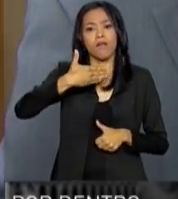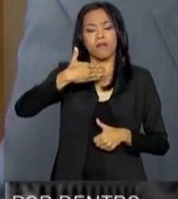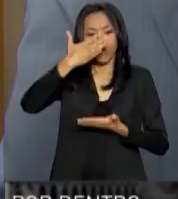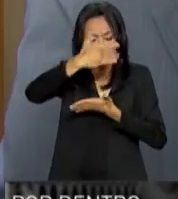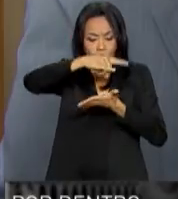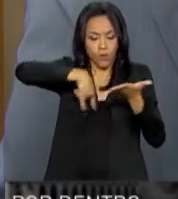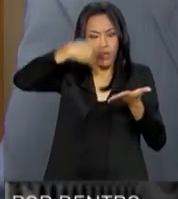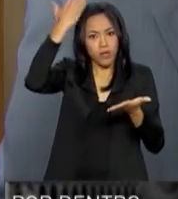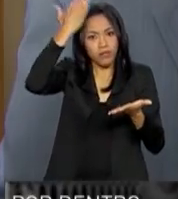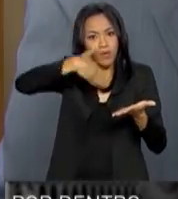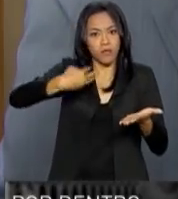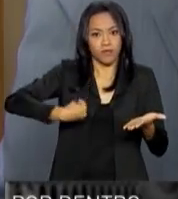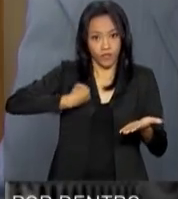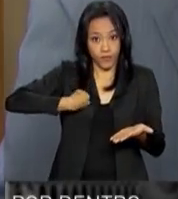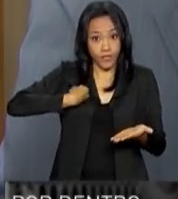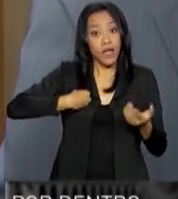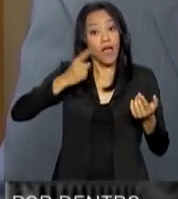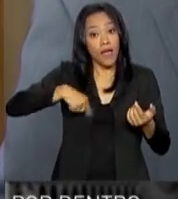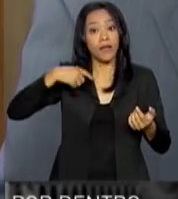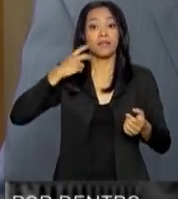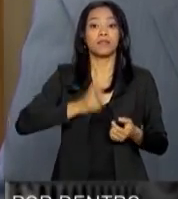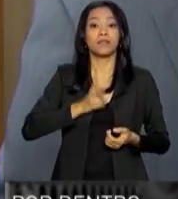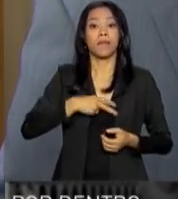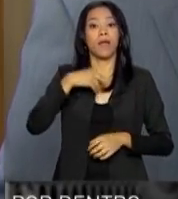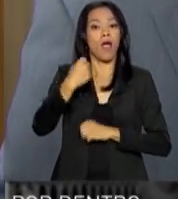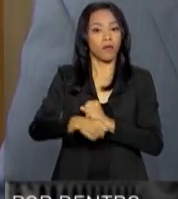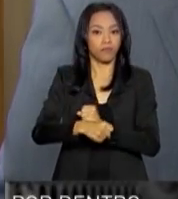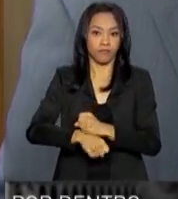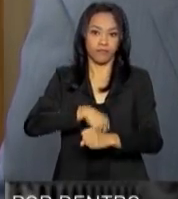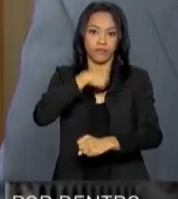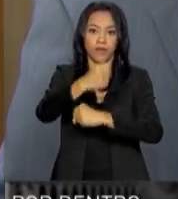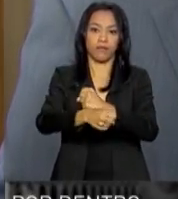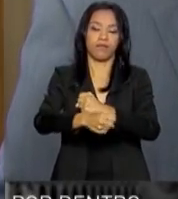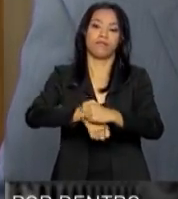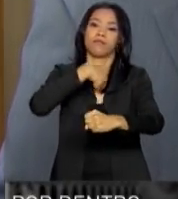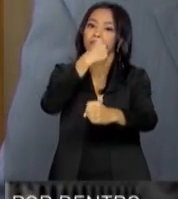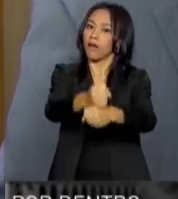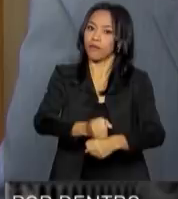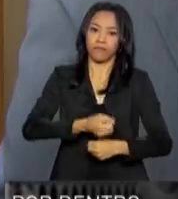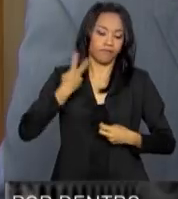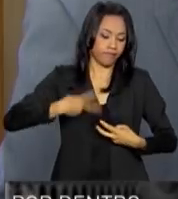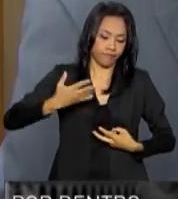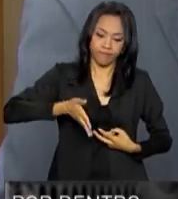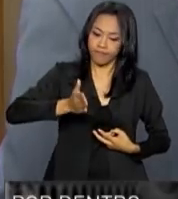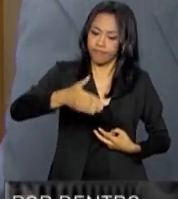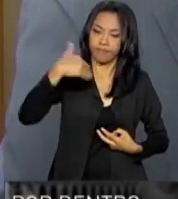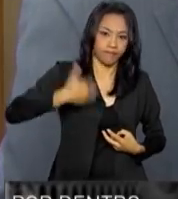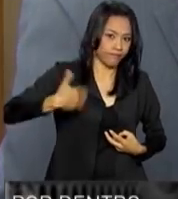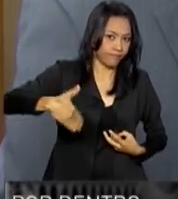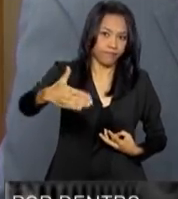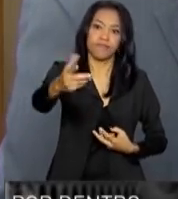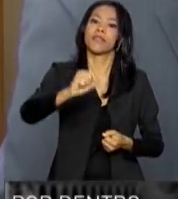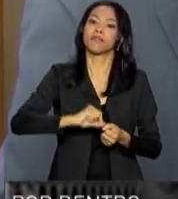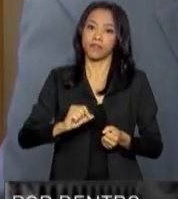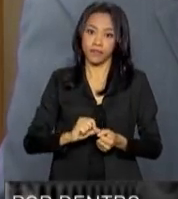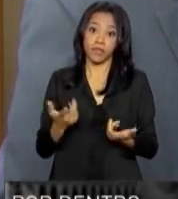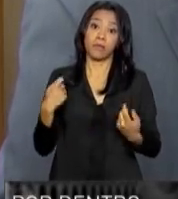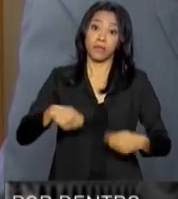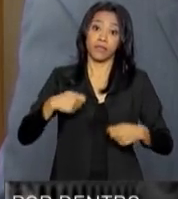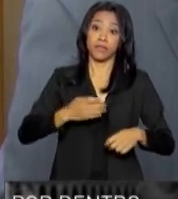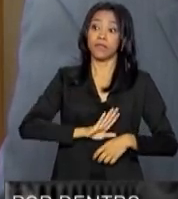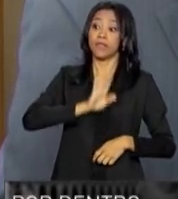então ano aumente todos os hoje os recebedores de benefício da previdência social devem passar numa agência bancária